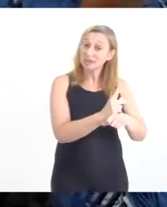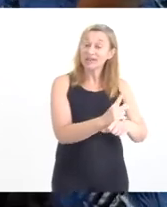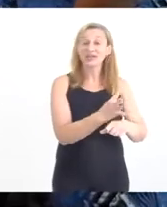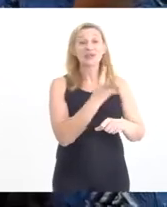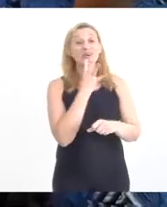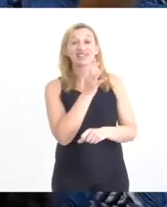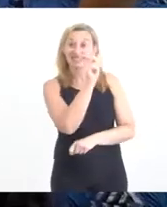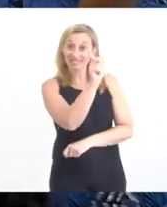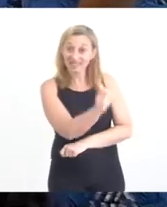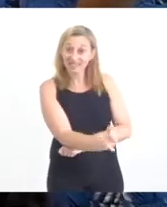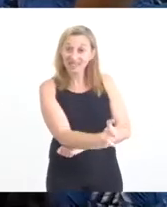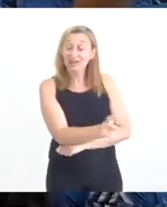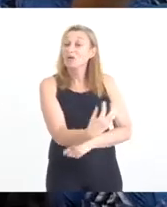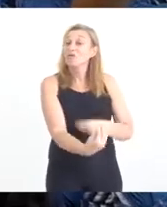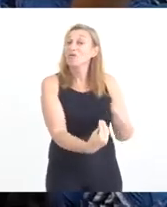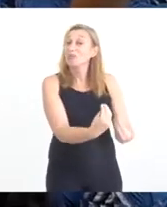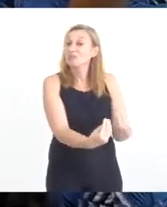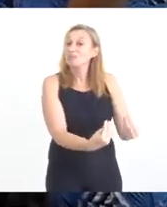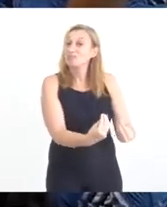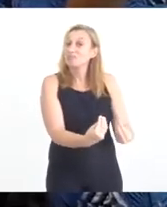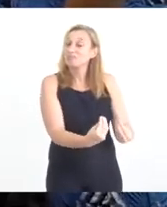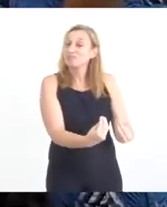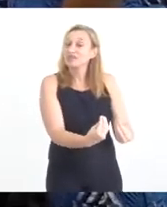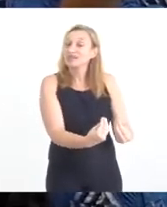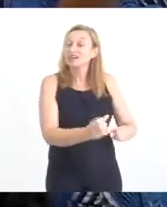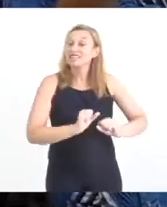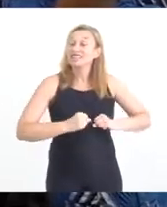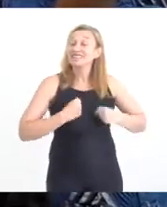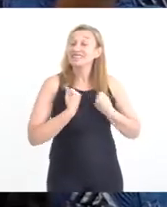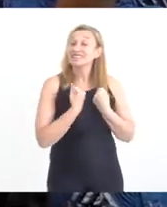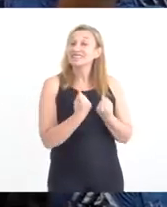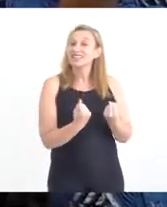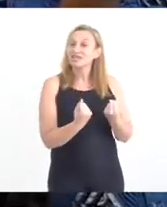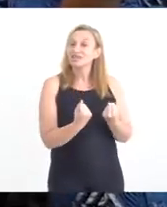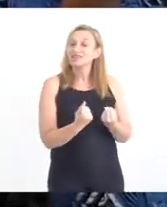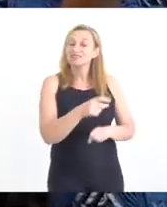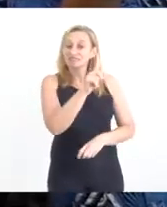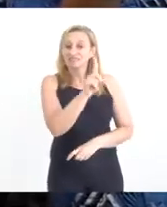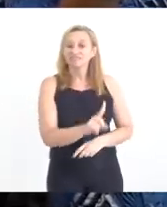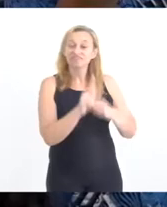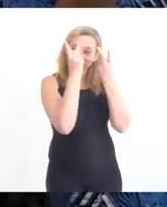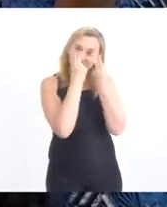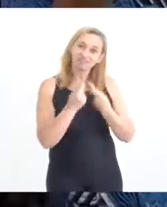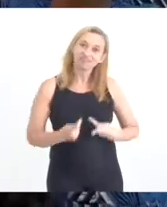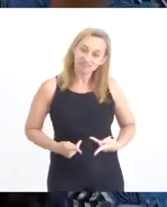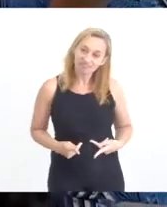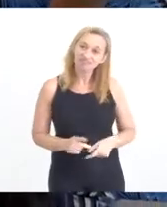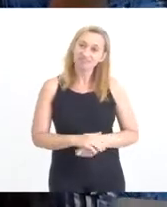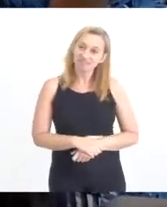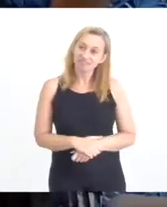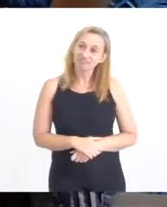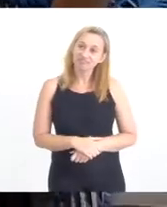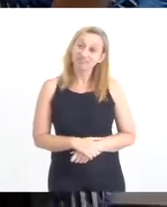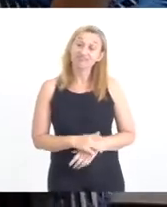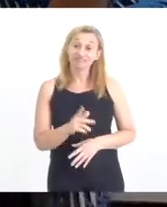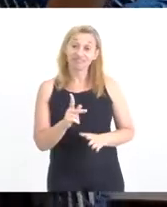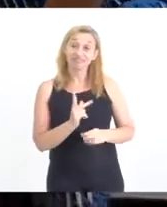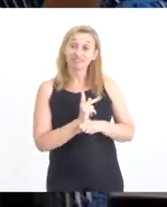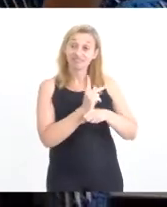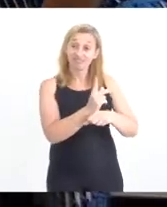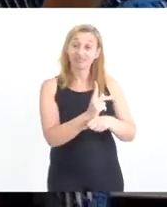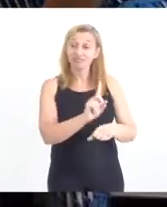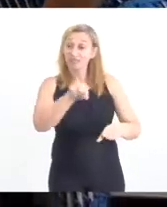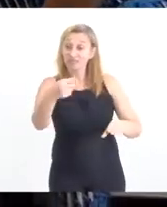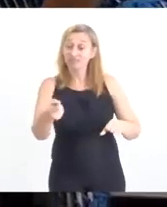reconhecia ela como uma defensora dos Direitos Humanos fez com que esse prêmio